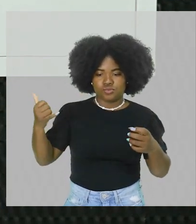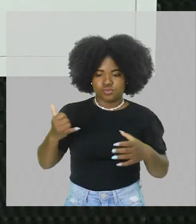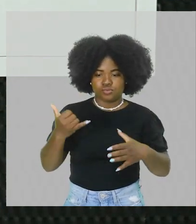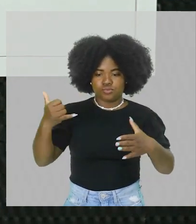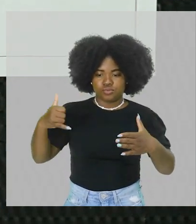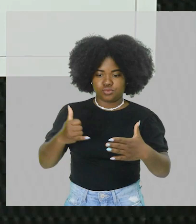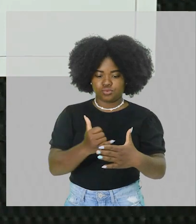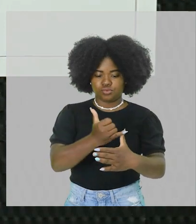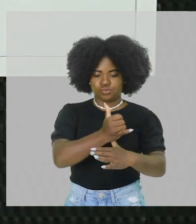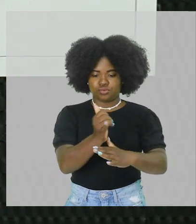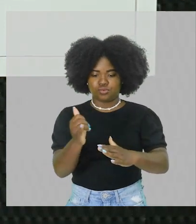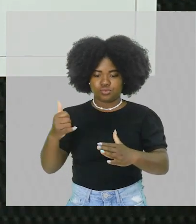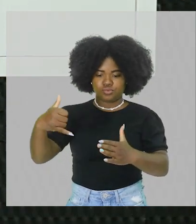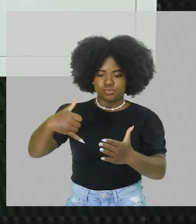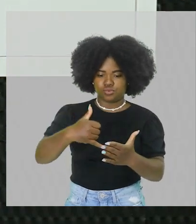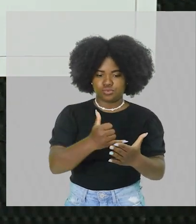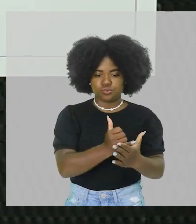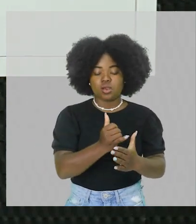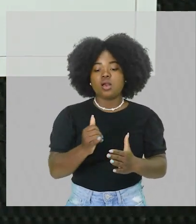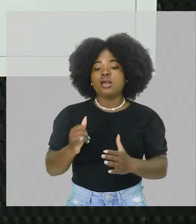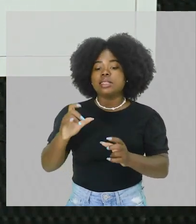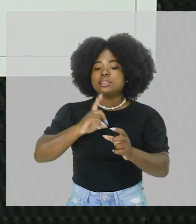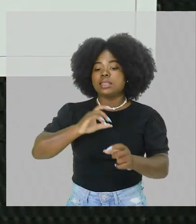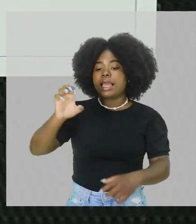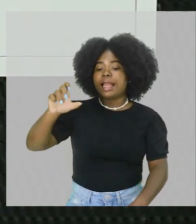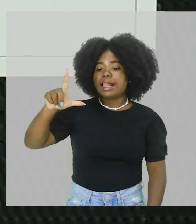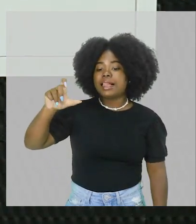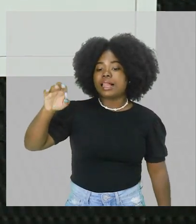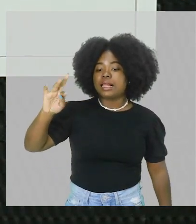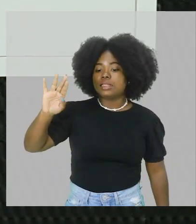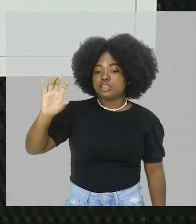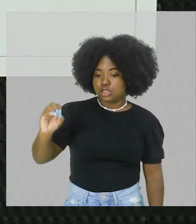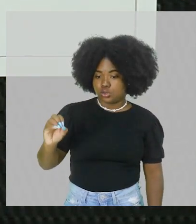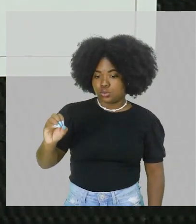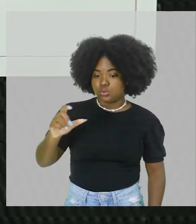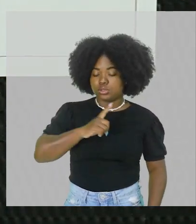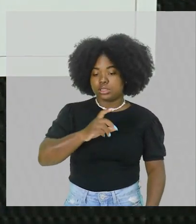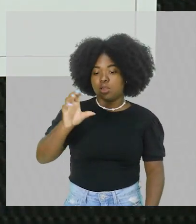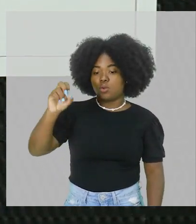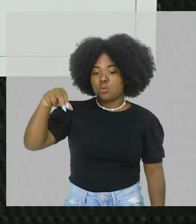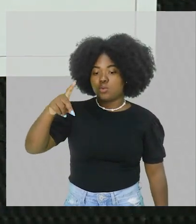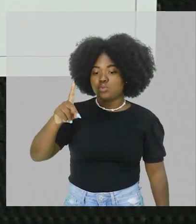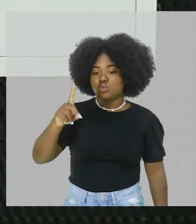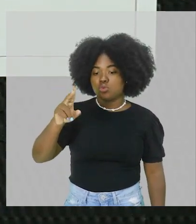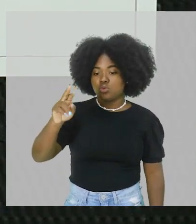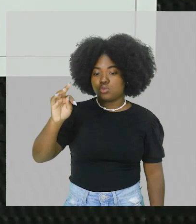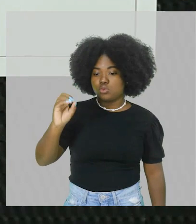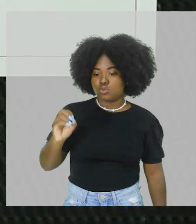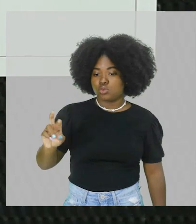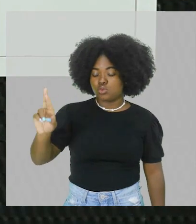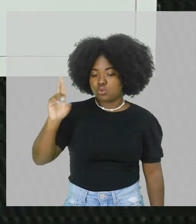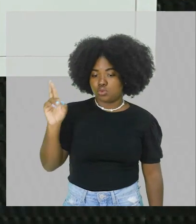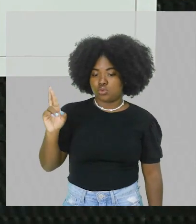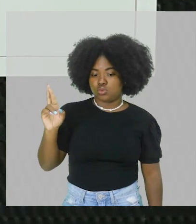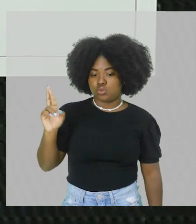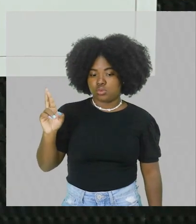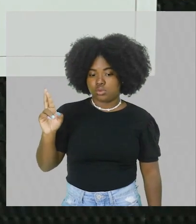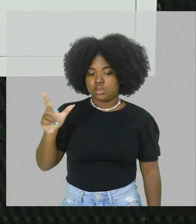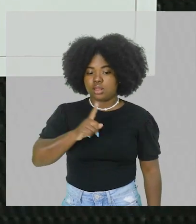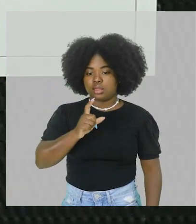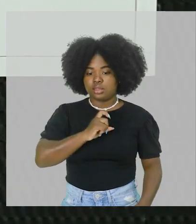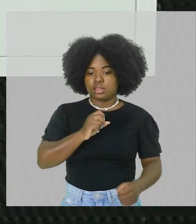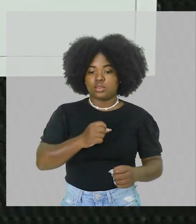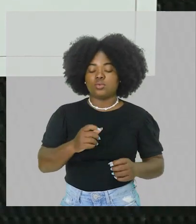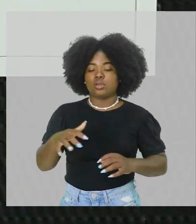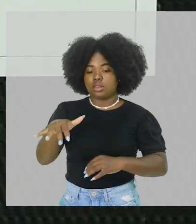elétricos, certo? Então, quando a corrente elétrica passa por um condutor, esse condutor ele ganha ali, nas suas